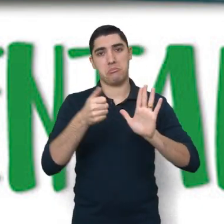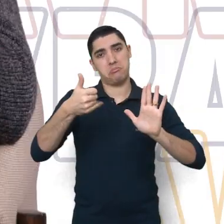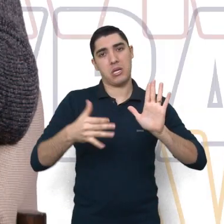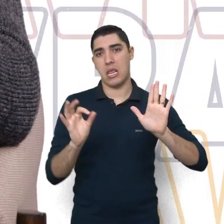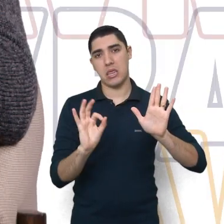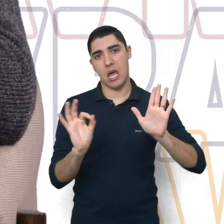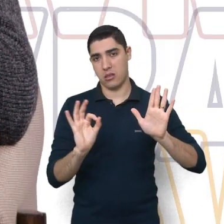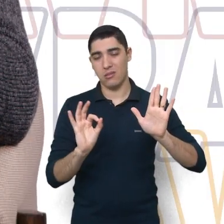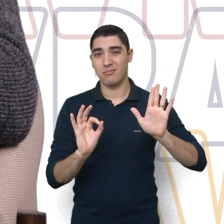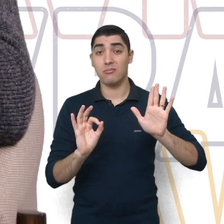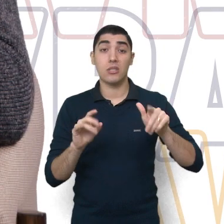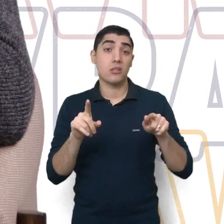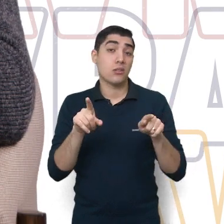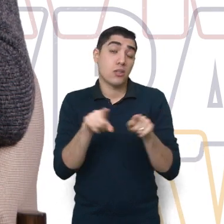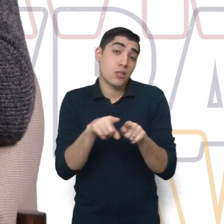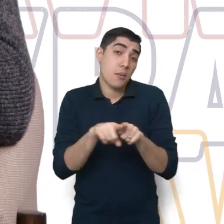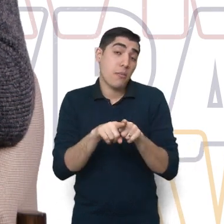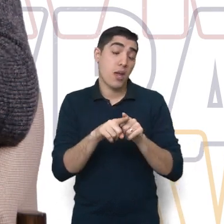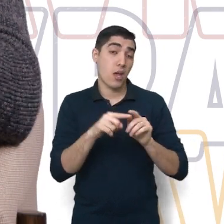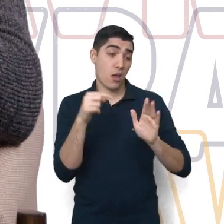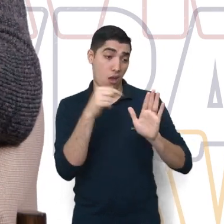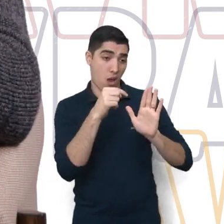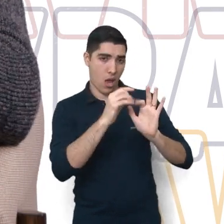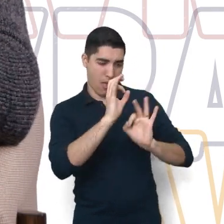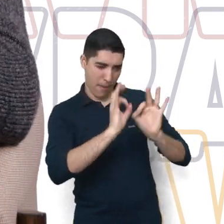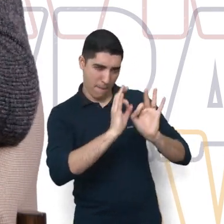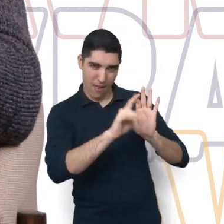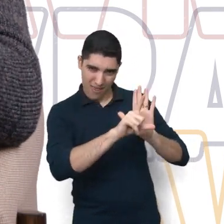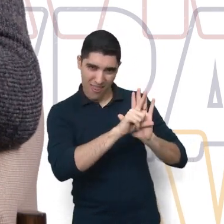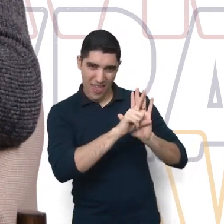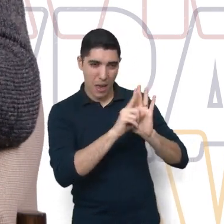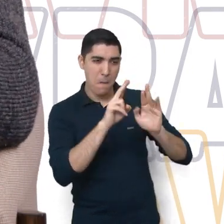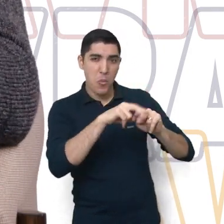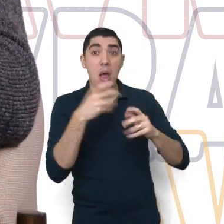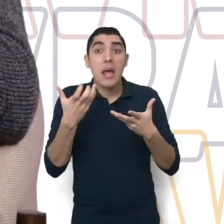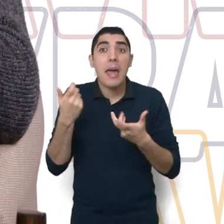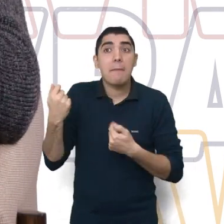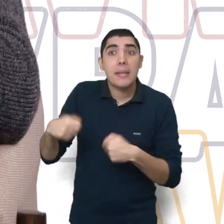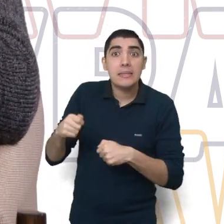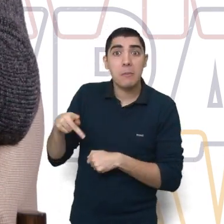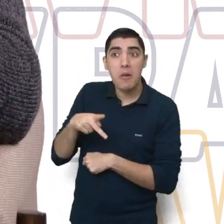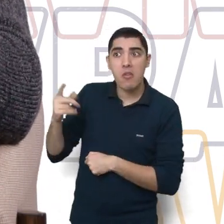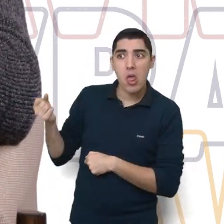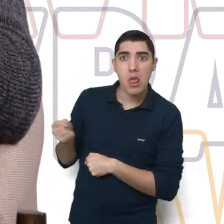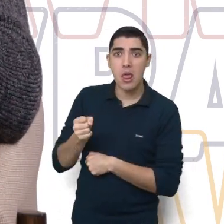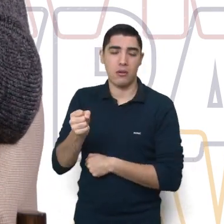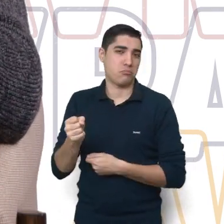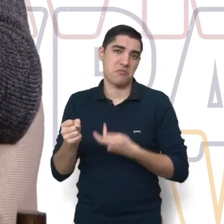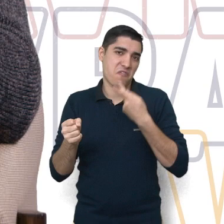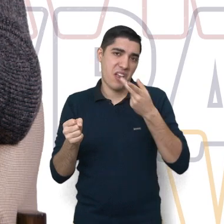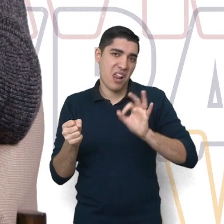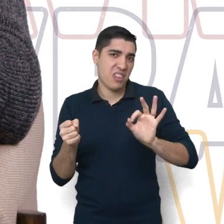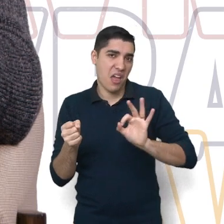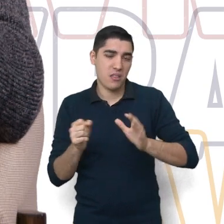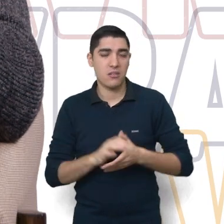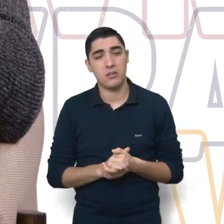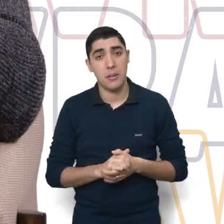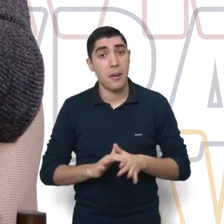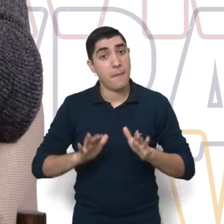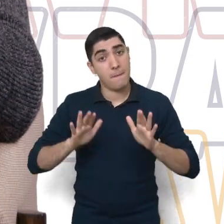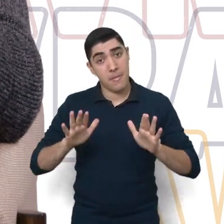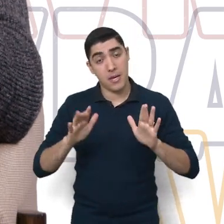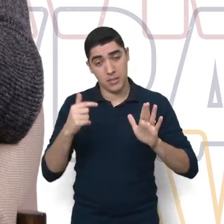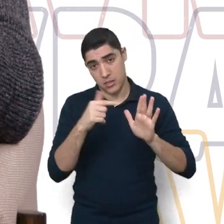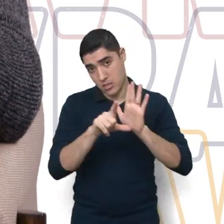e nem foi regulamentado dessa forma a política nacional de educação ambiental ela vai dizer o que é o seguinte que